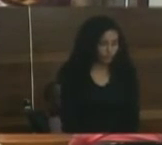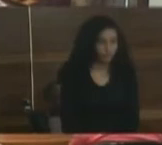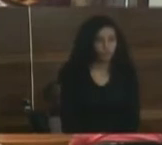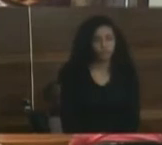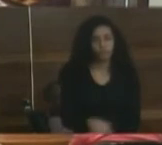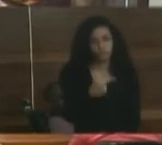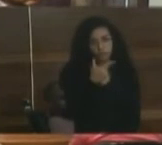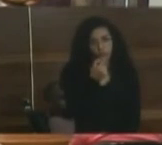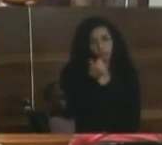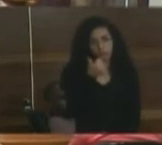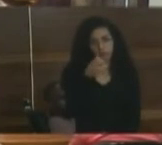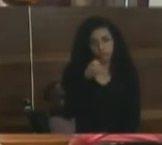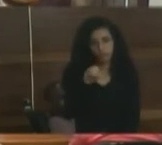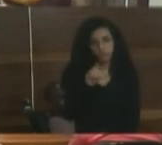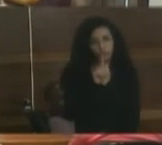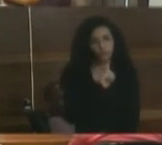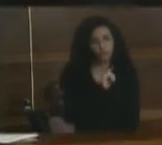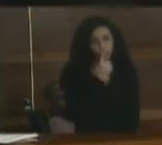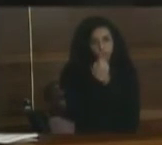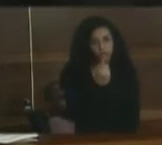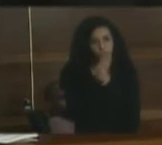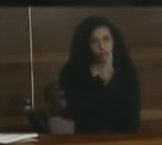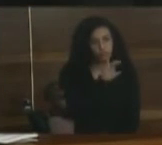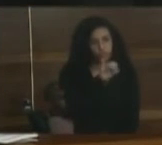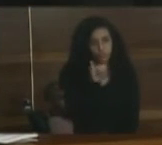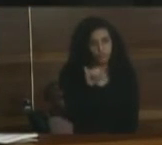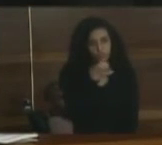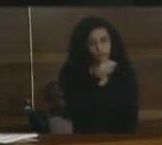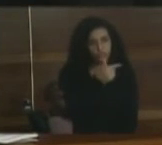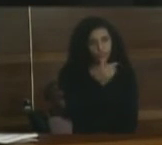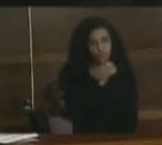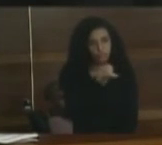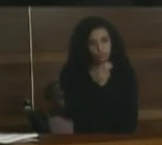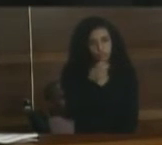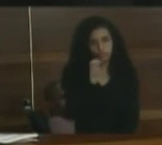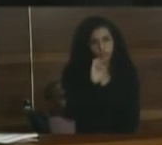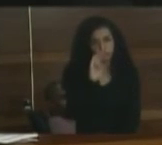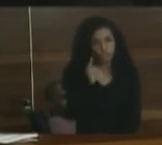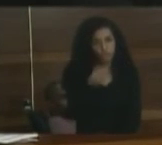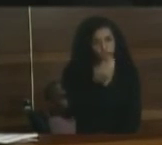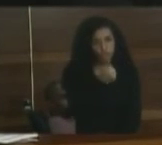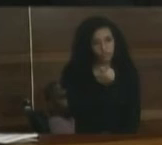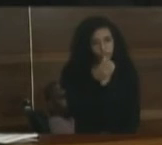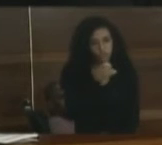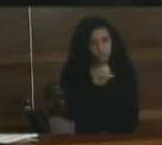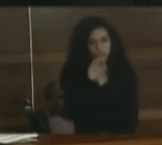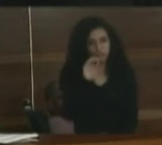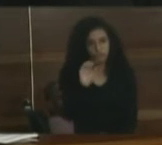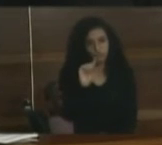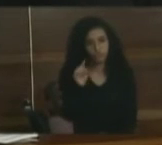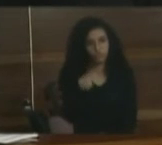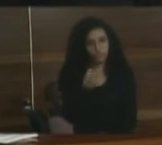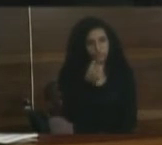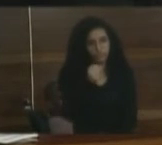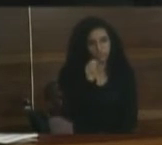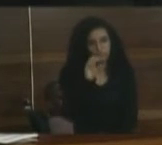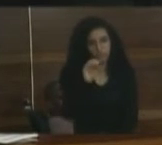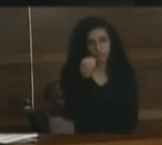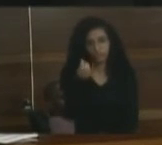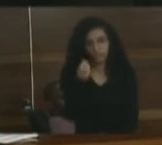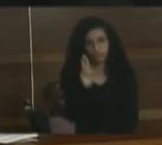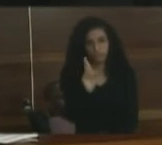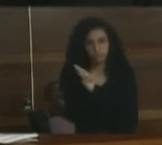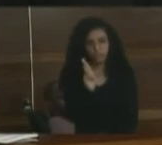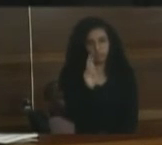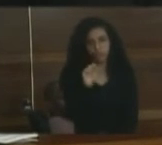e é 2019 nós fechamos um bilhão 295 milhões 190 1806 e as 76